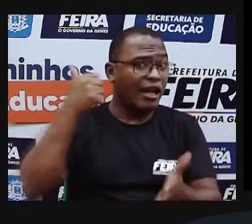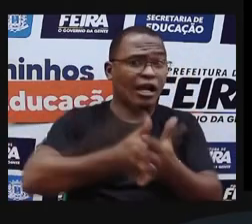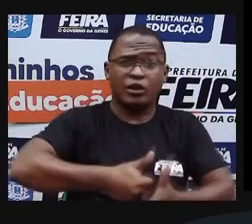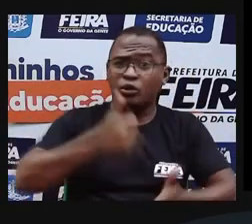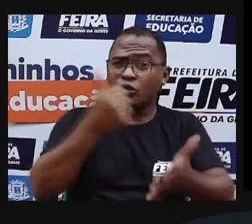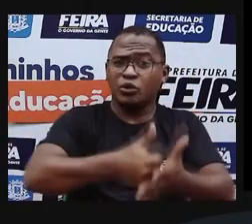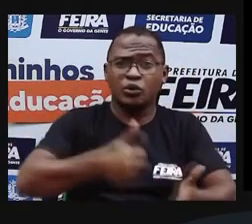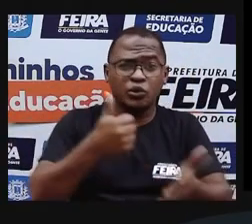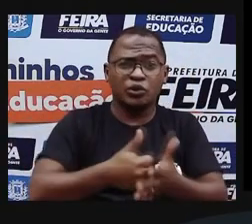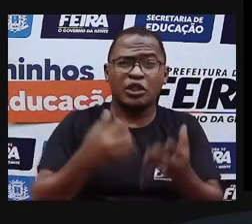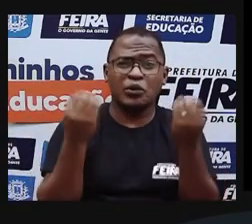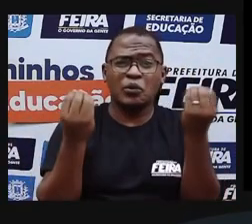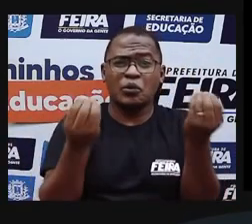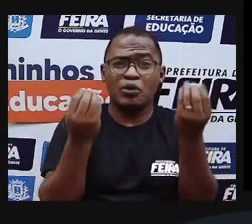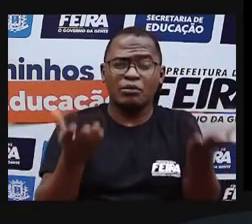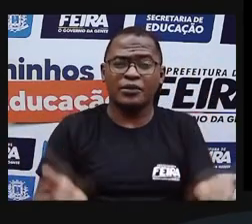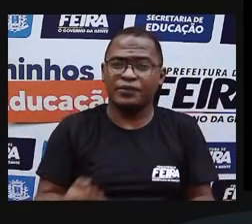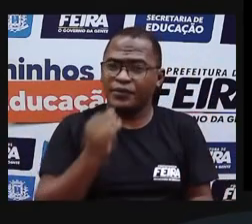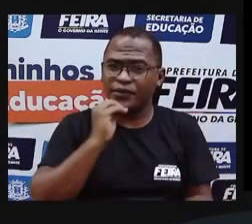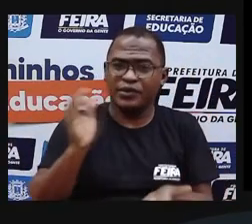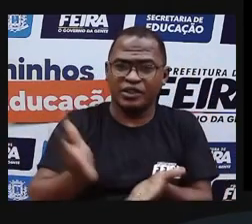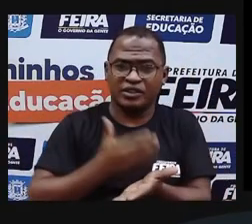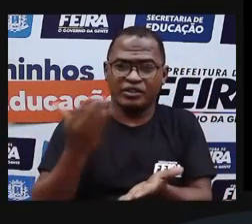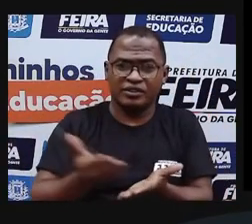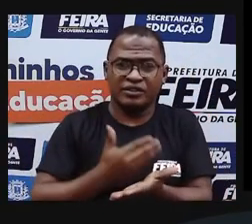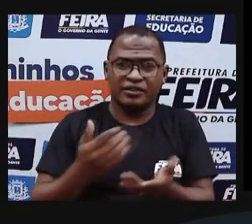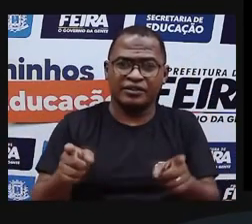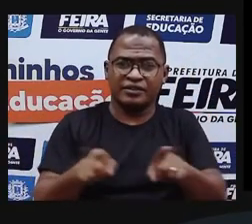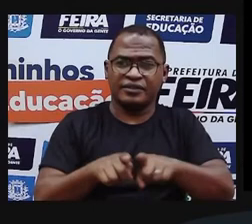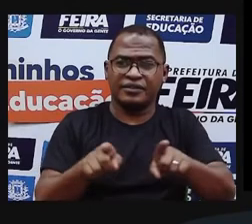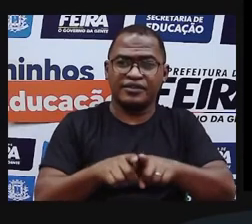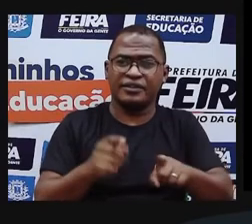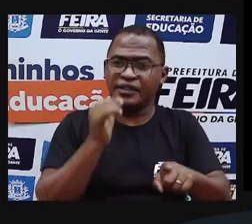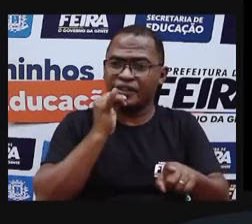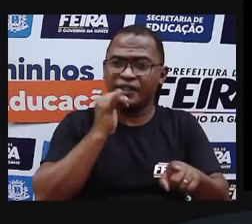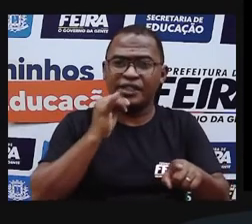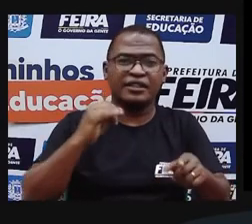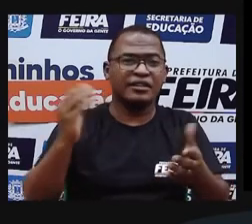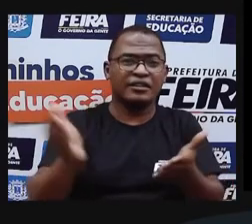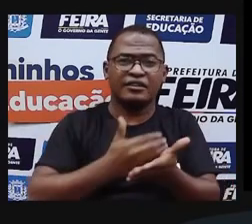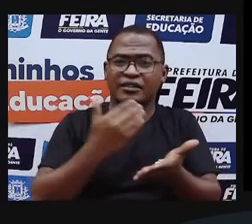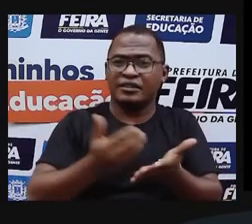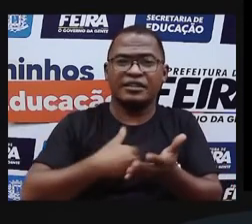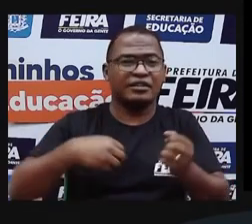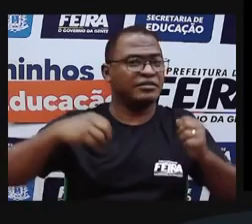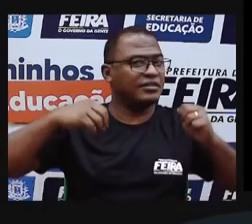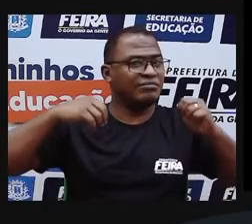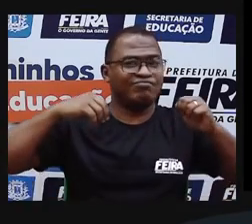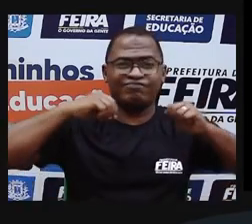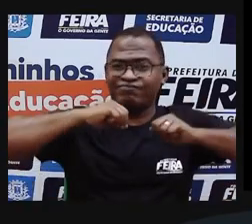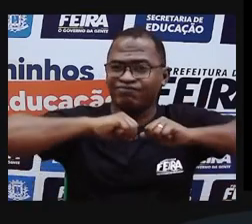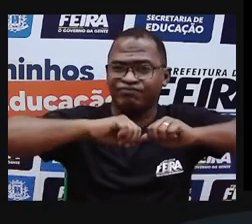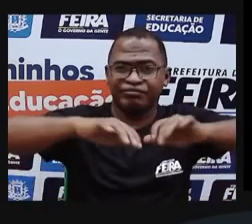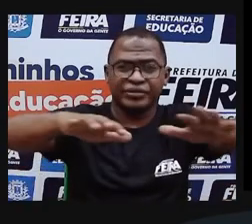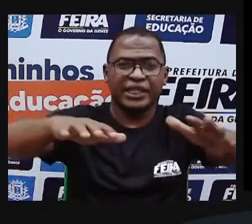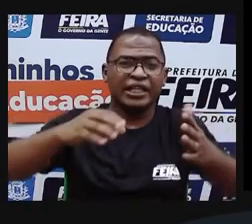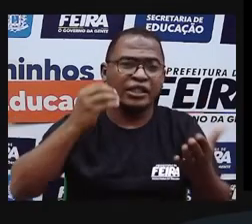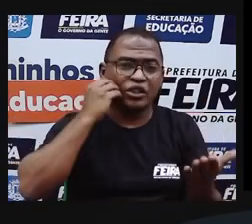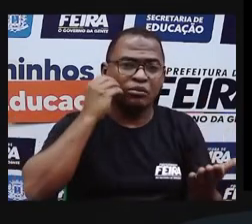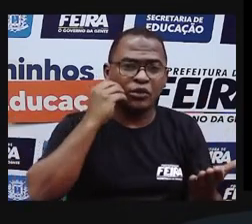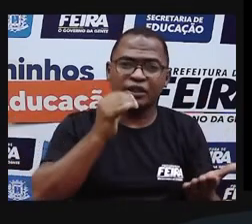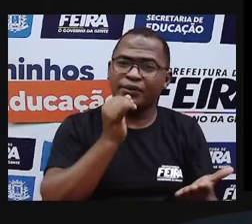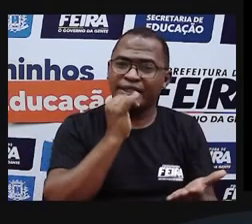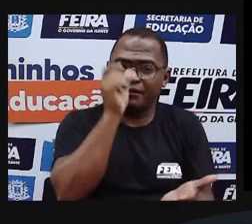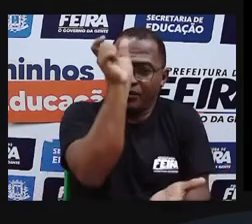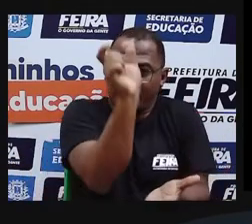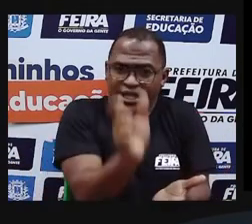O seu livro ganhou prêmio. Então, não desistam. Isso é um exemplo de como a gente pode chegar longe quando a